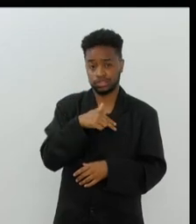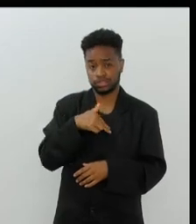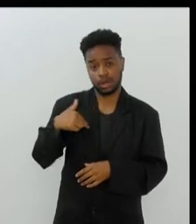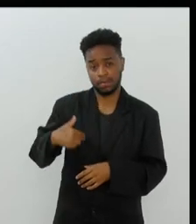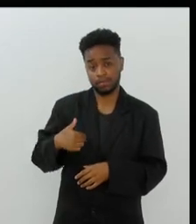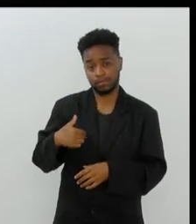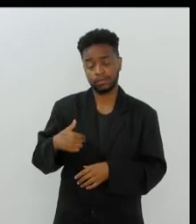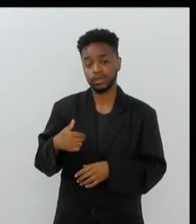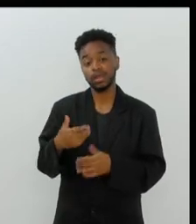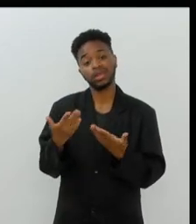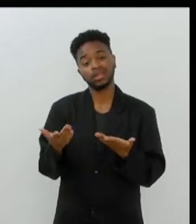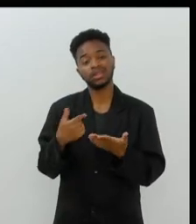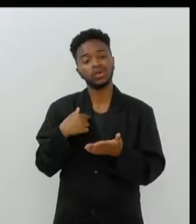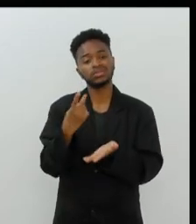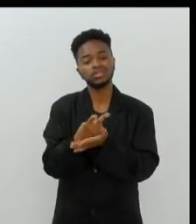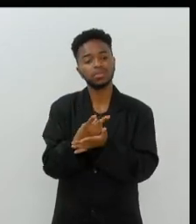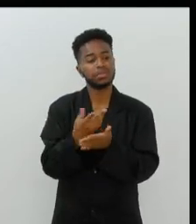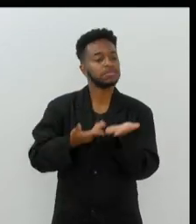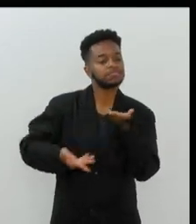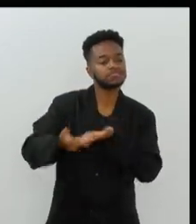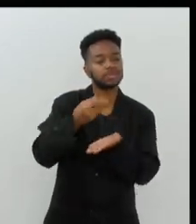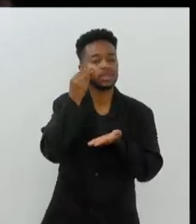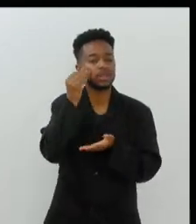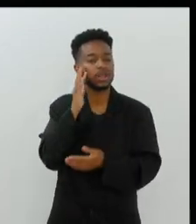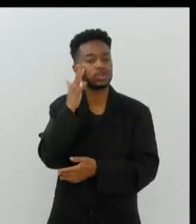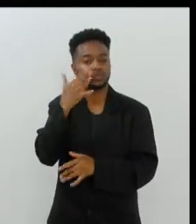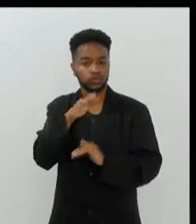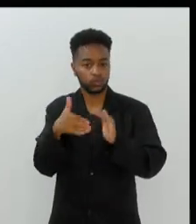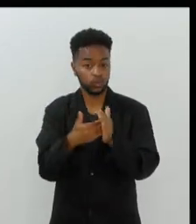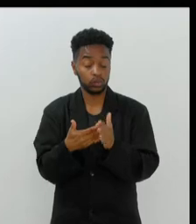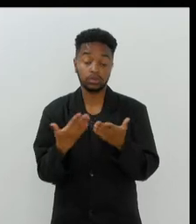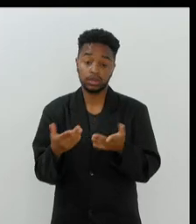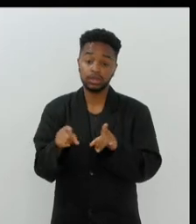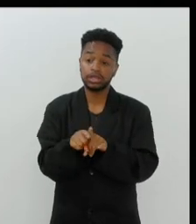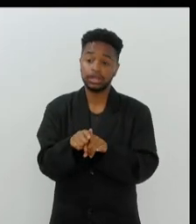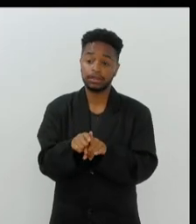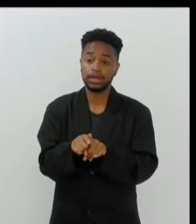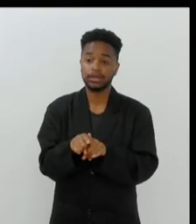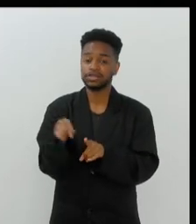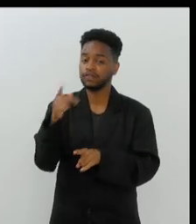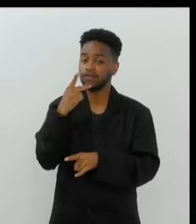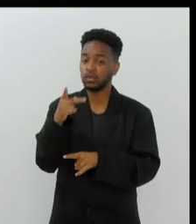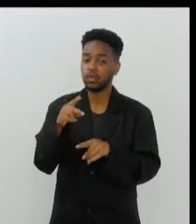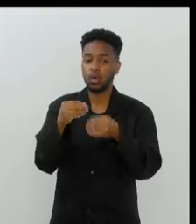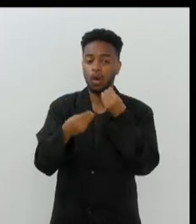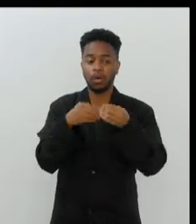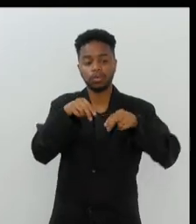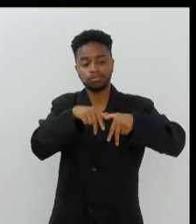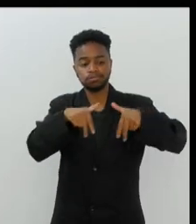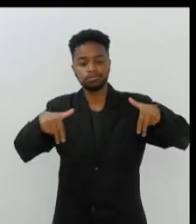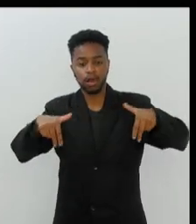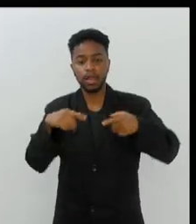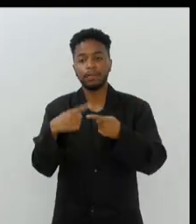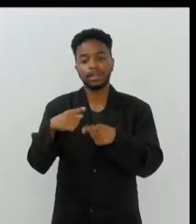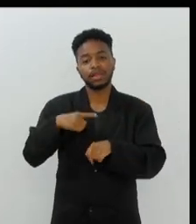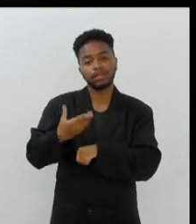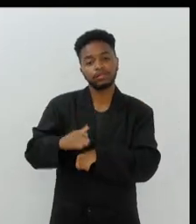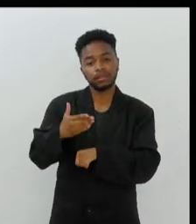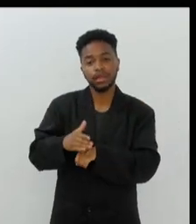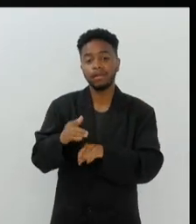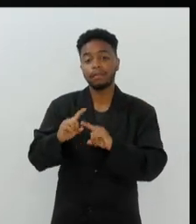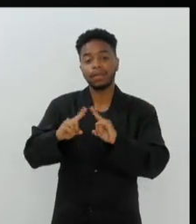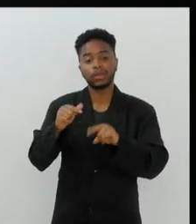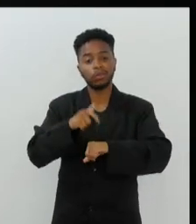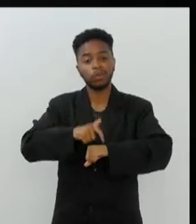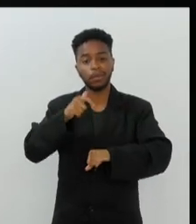mundo, André, passa isso para alguém. Eu, não, não sei o que, eu fico muito em tudo. Ali, aquele. Da ordem que você está falando, né? Do palco, que a gente Exato. fez